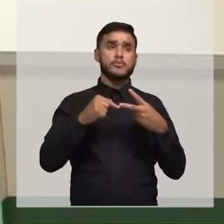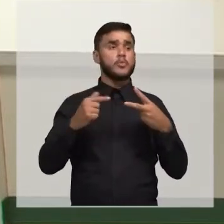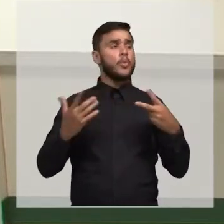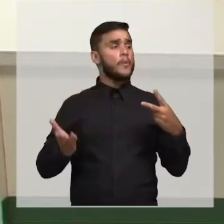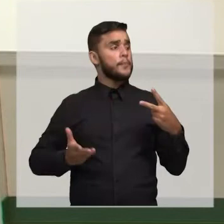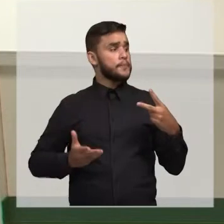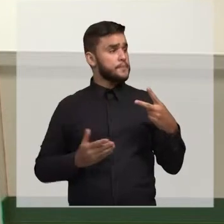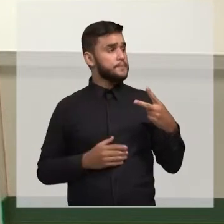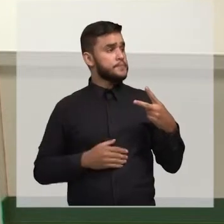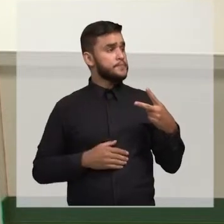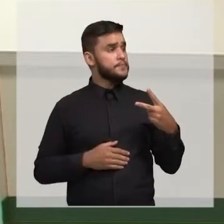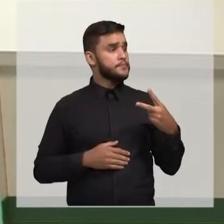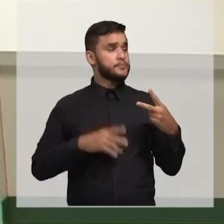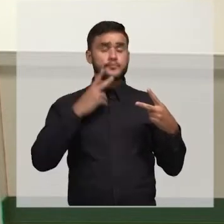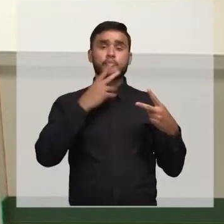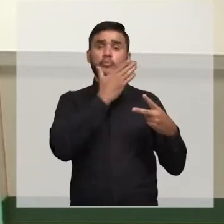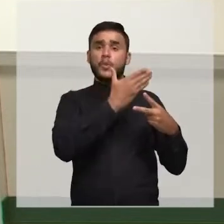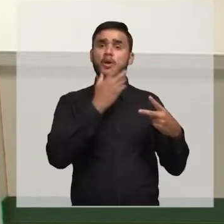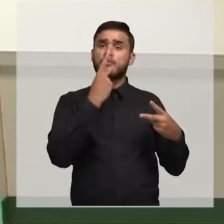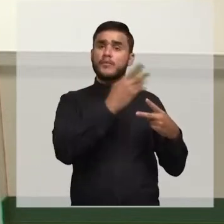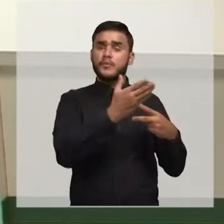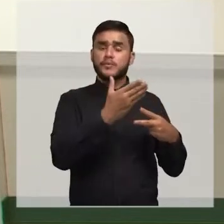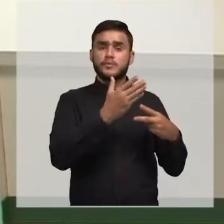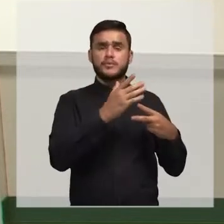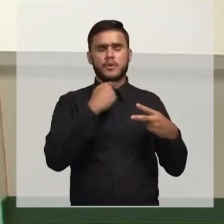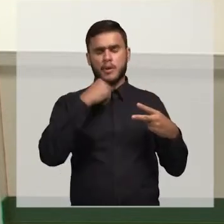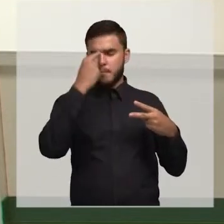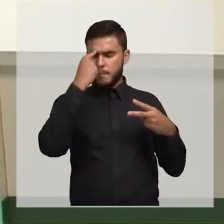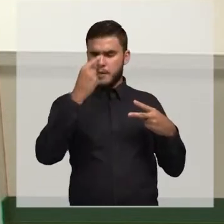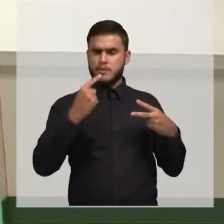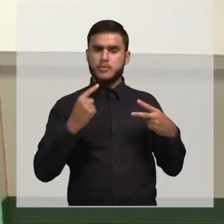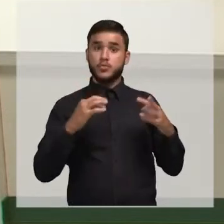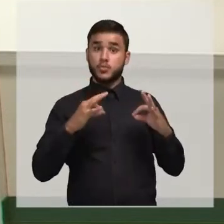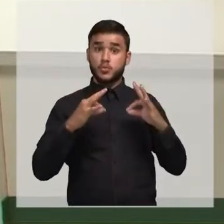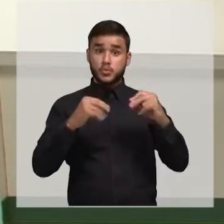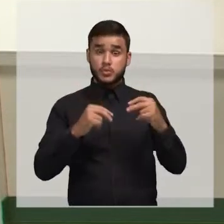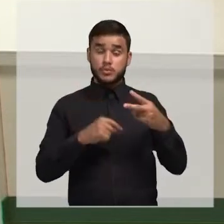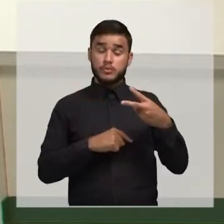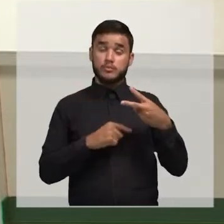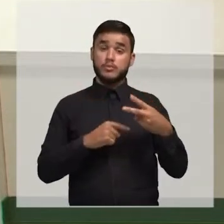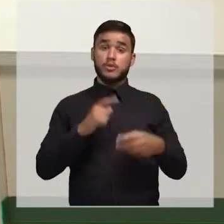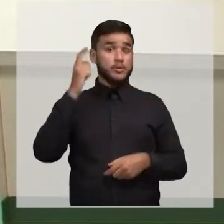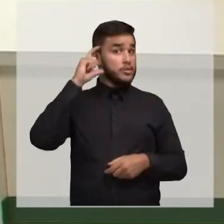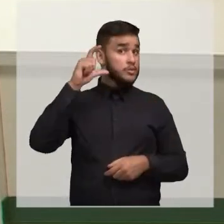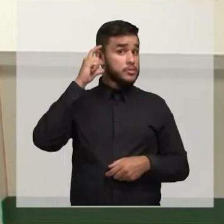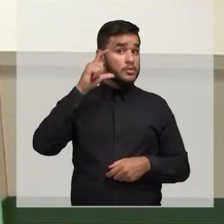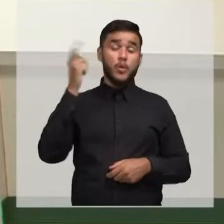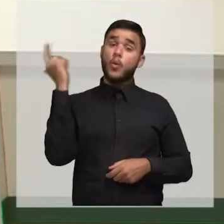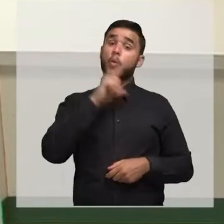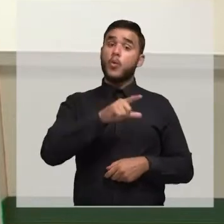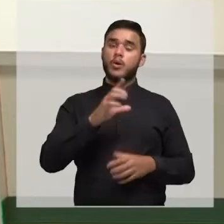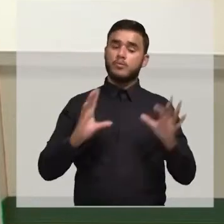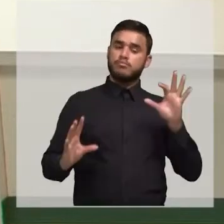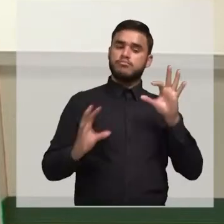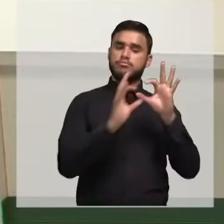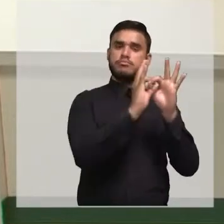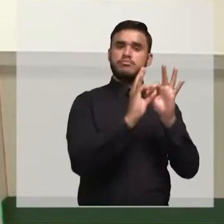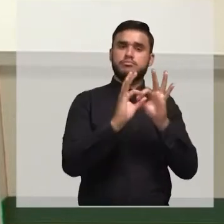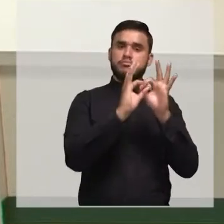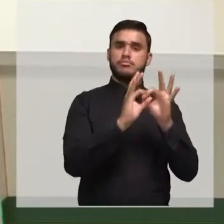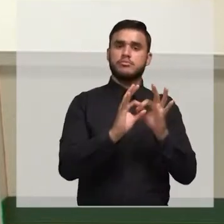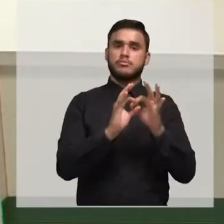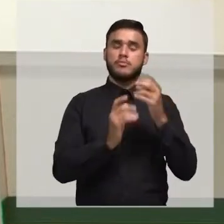o Lula impôs. Pois é. E o que aconteceu? Se o Cid tivesse conseguido unir aquilo ali,